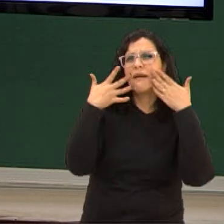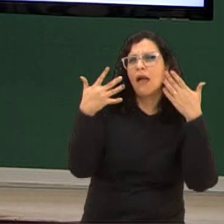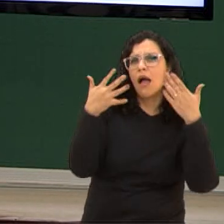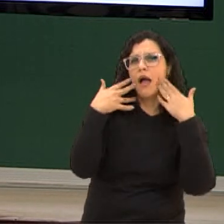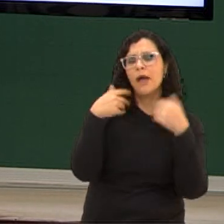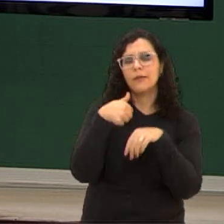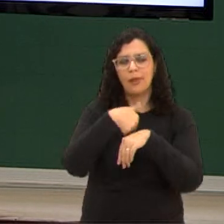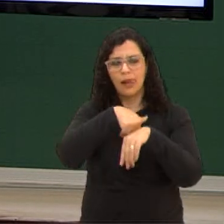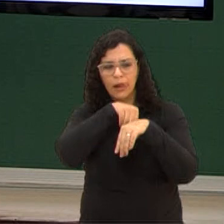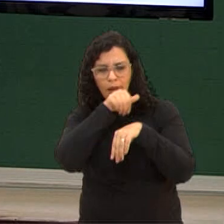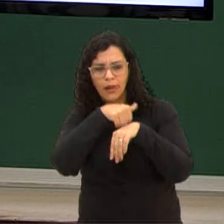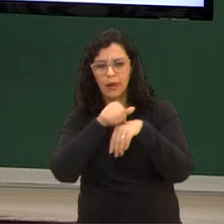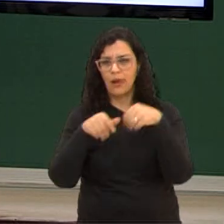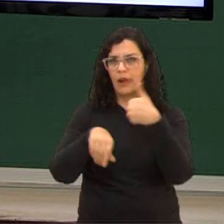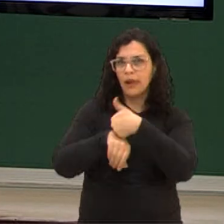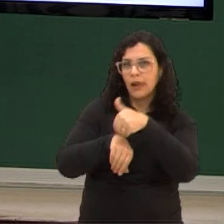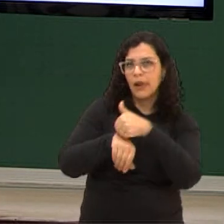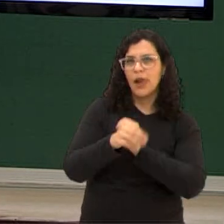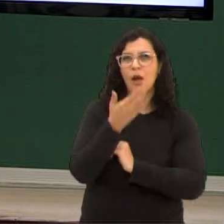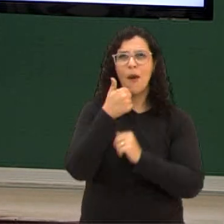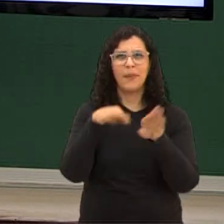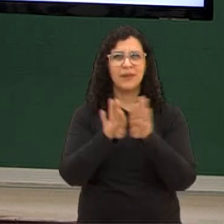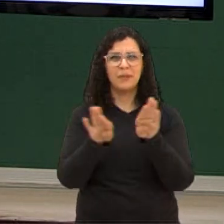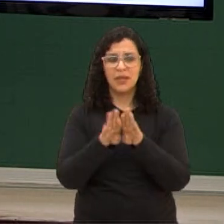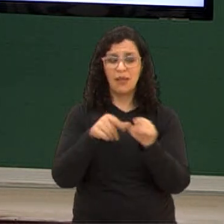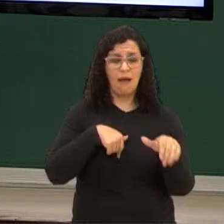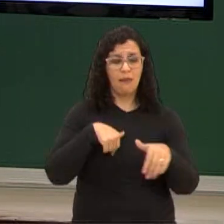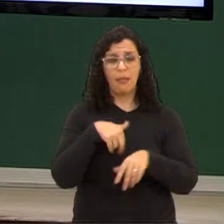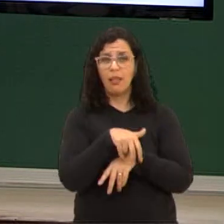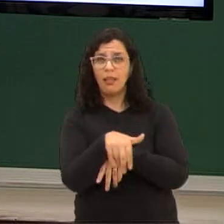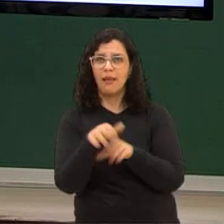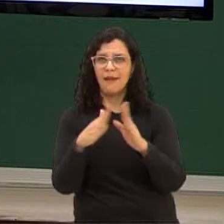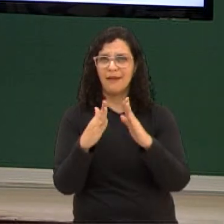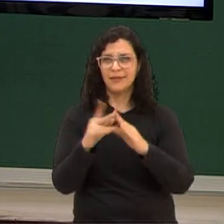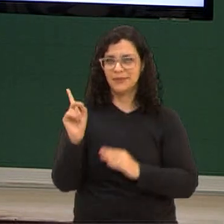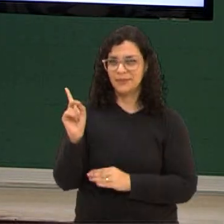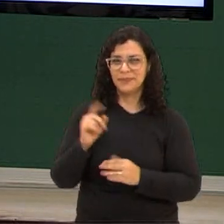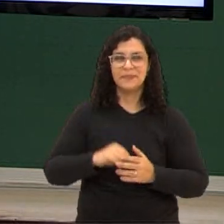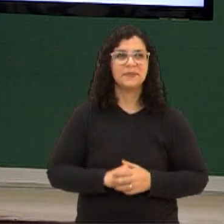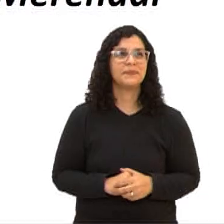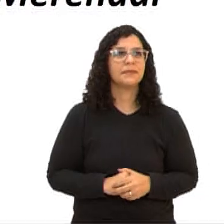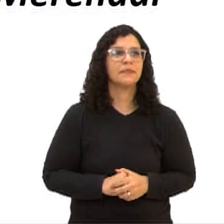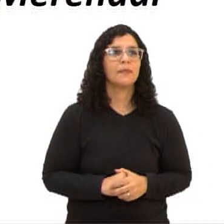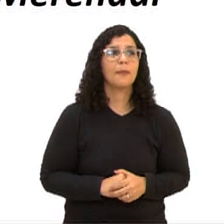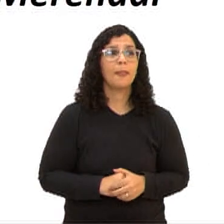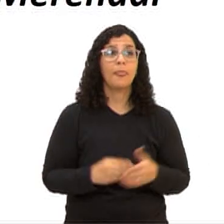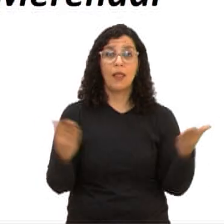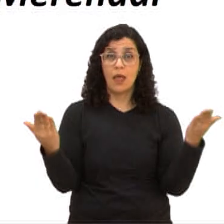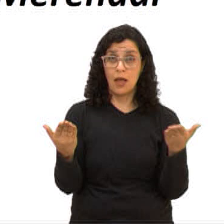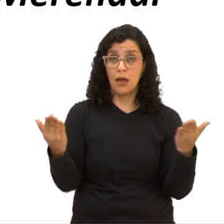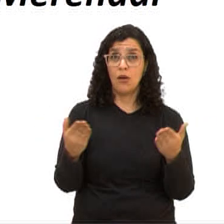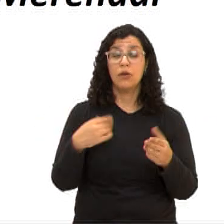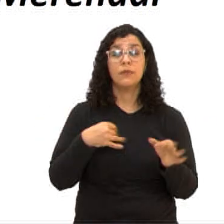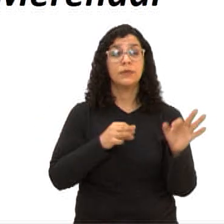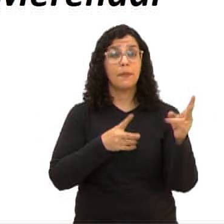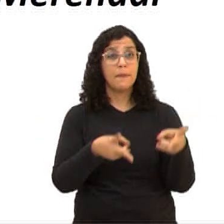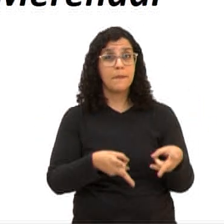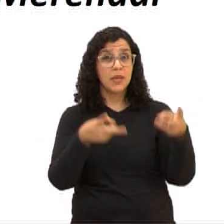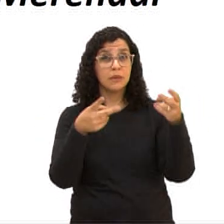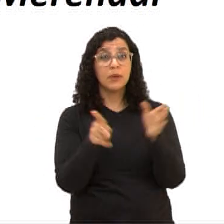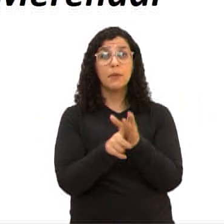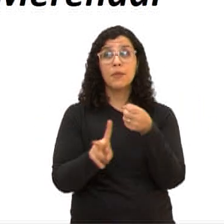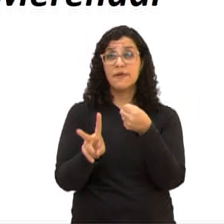fica só dormindo, comendo, né? Pela casa. Muito bem. Agora, vamos observar